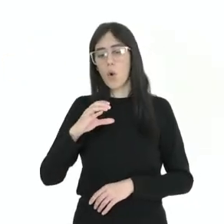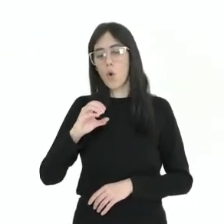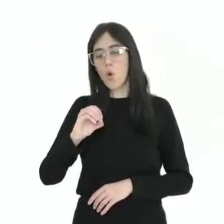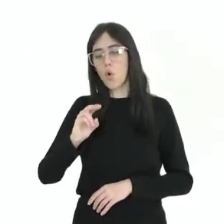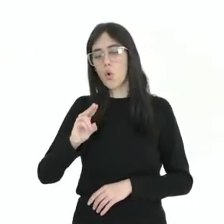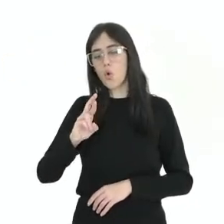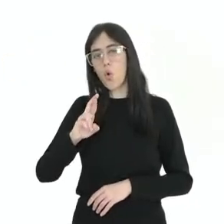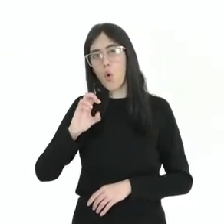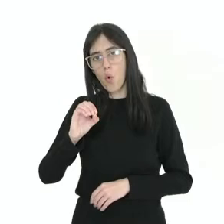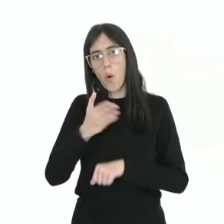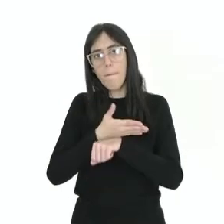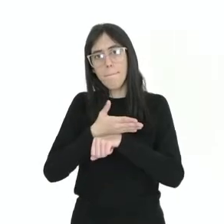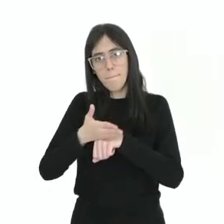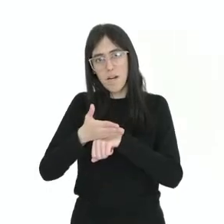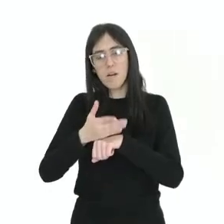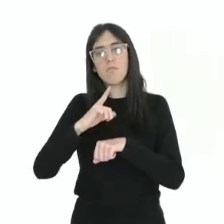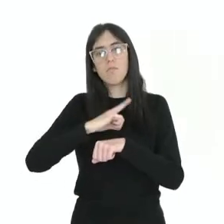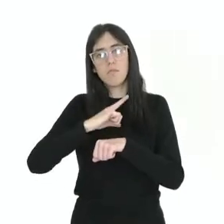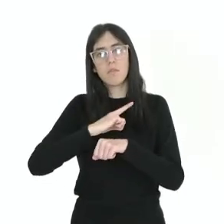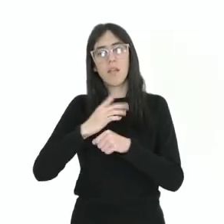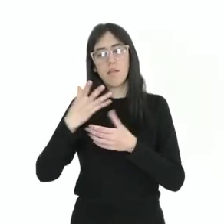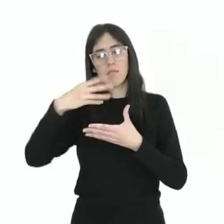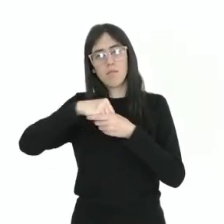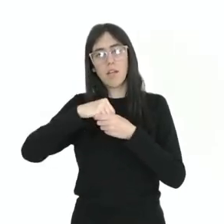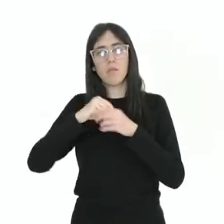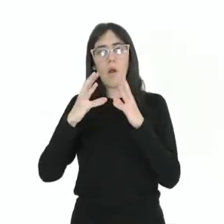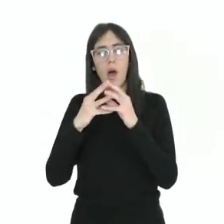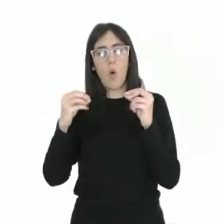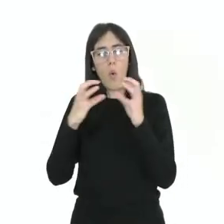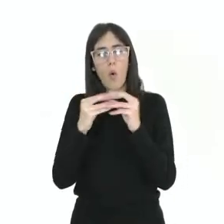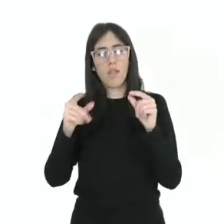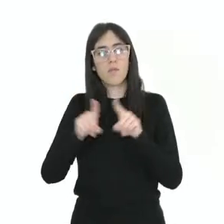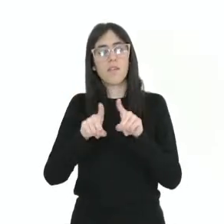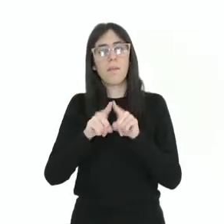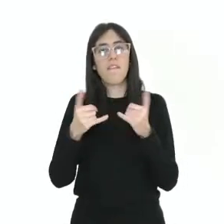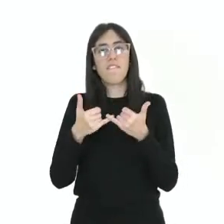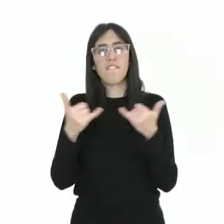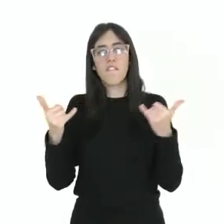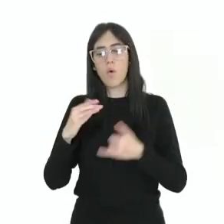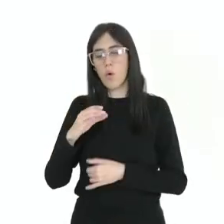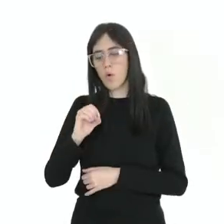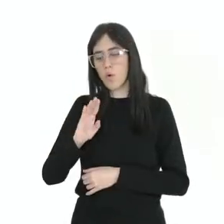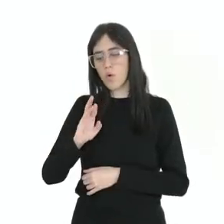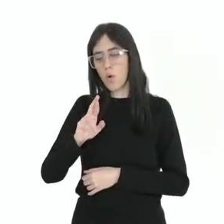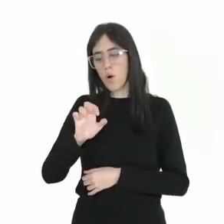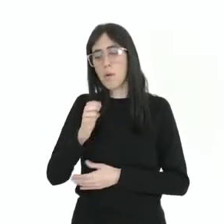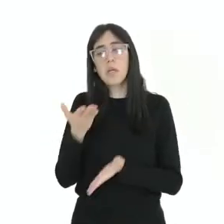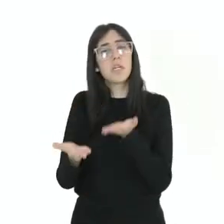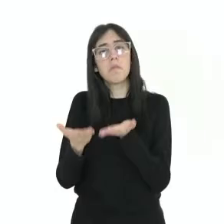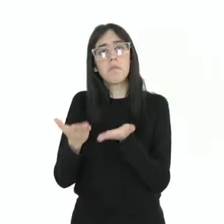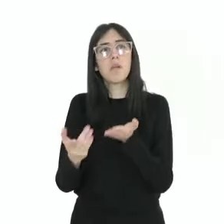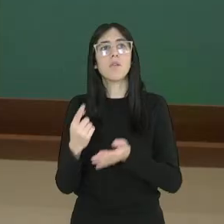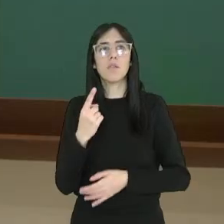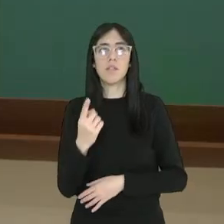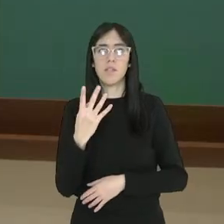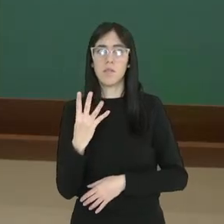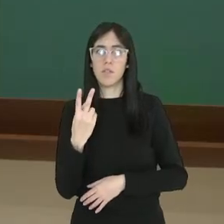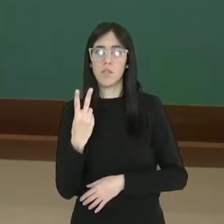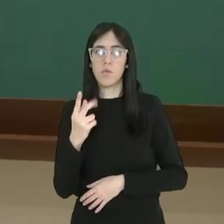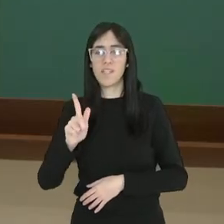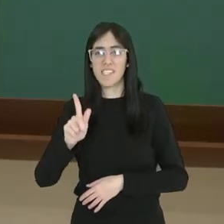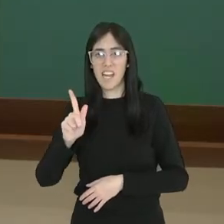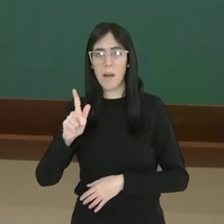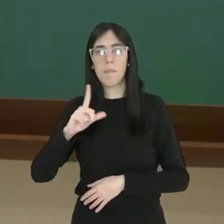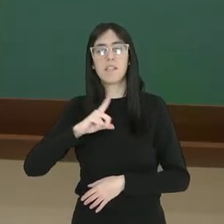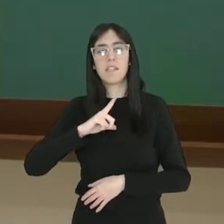branco, cortiça com algodão e fios de cobre. Ela tem um peso de 142 gramas e um diâmetro de 23